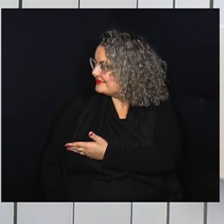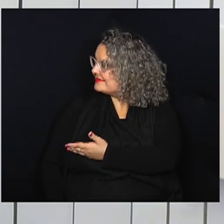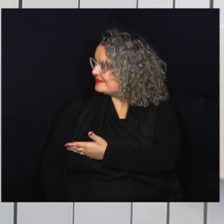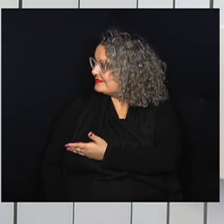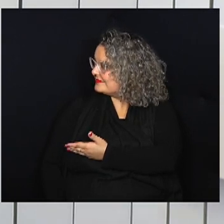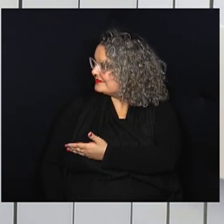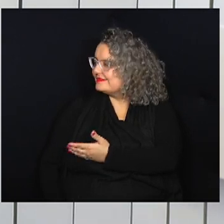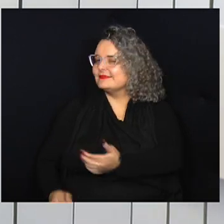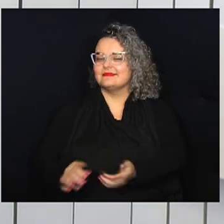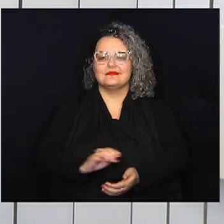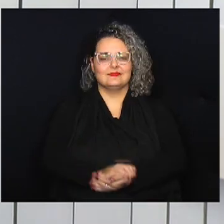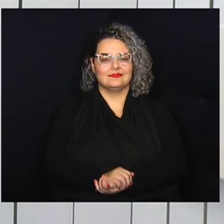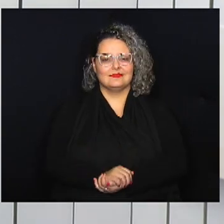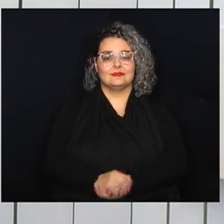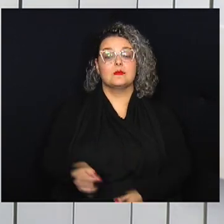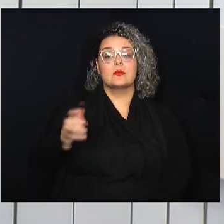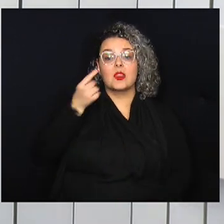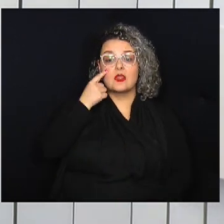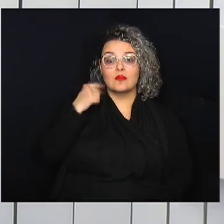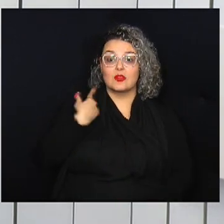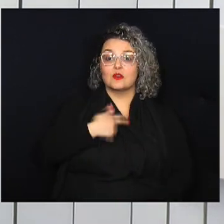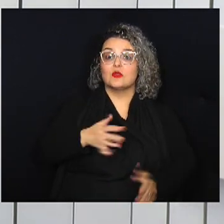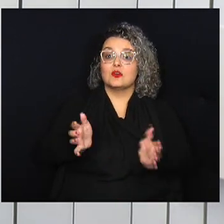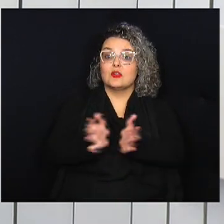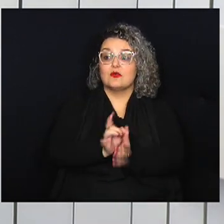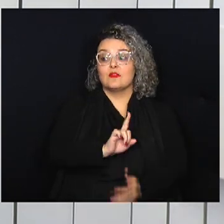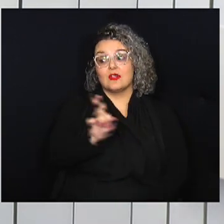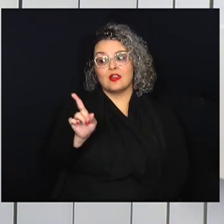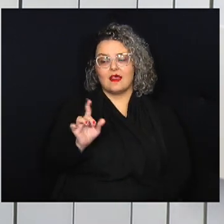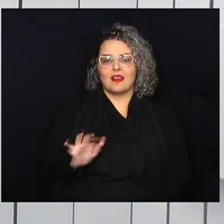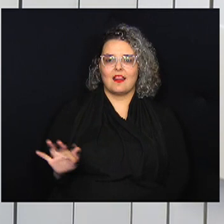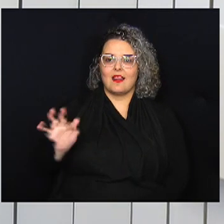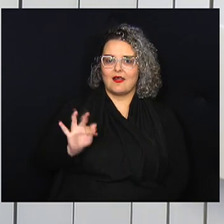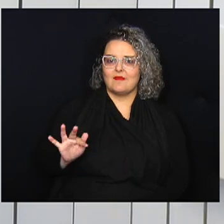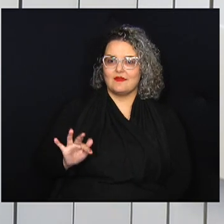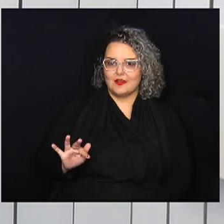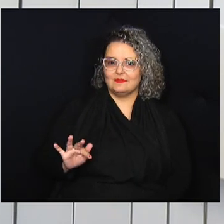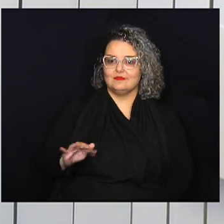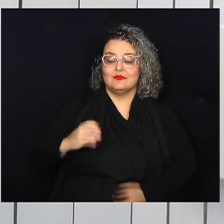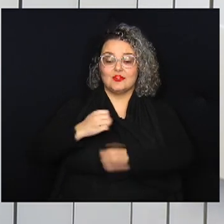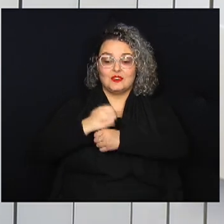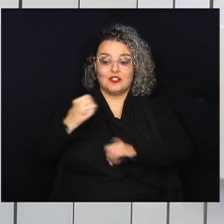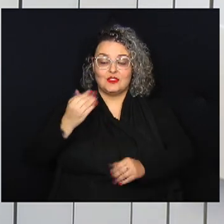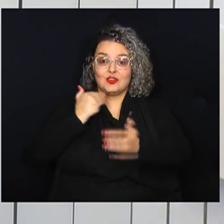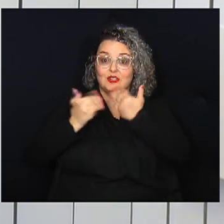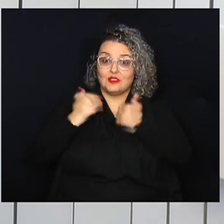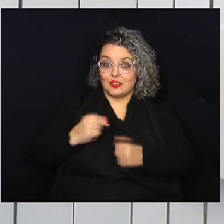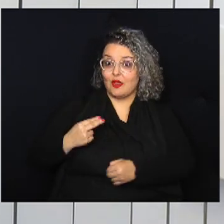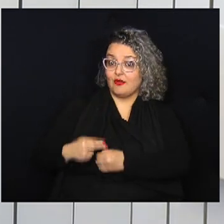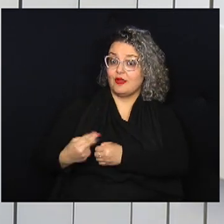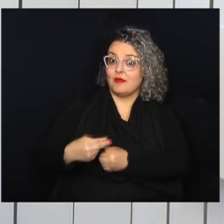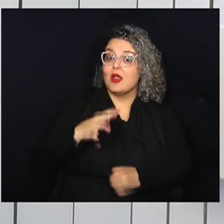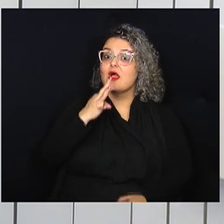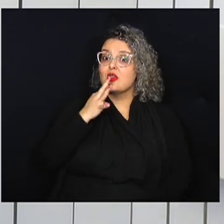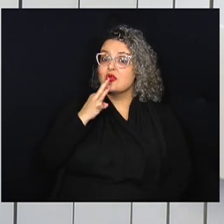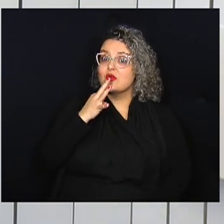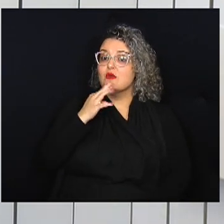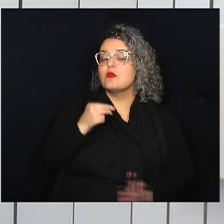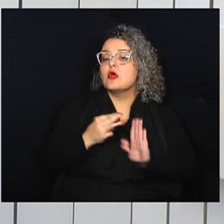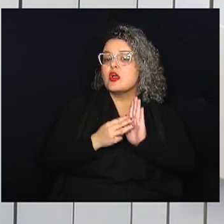campinas.sp.leg.br. E olha só, nossa equipe foi até a Faculdade de Engenharia de Alimentos da Unicamp conhecer um